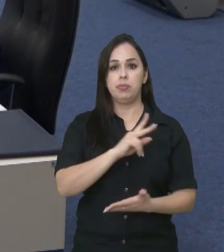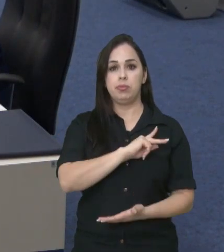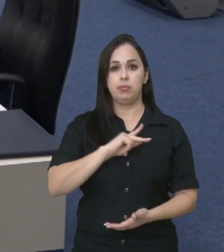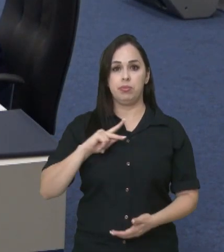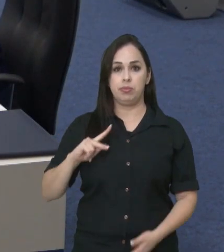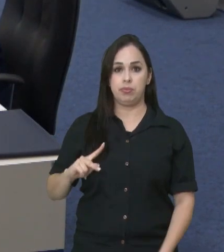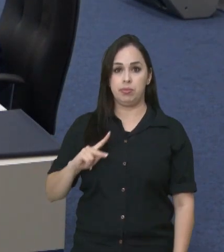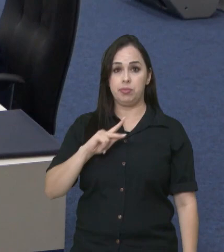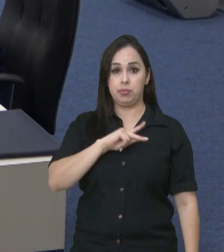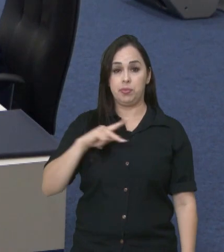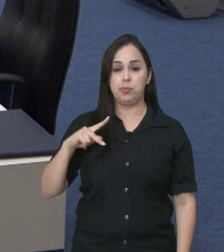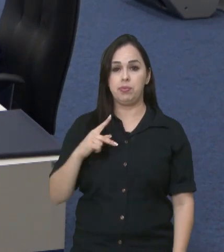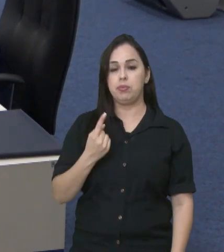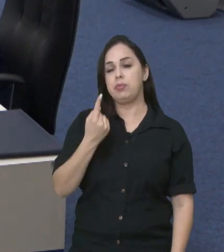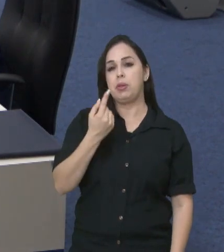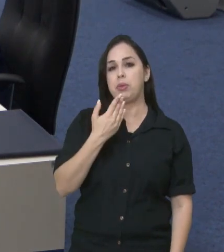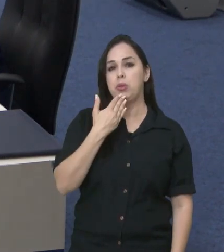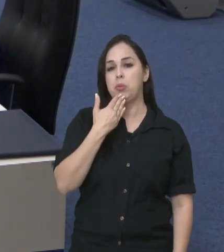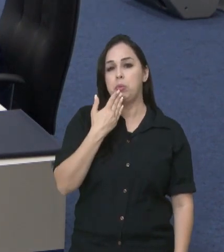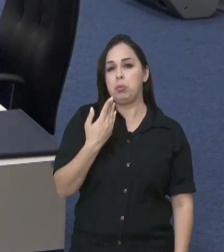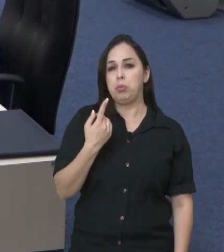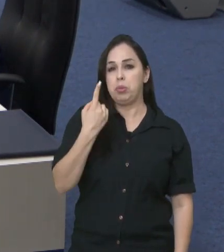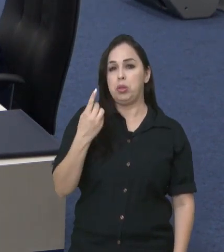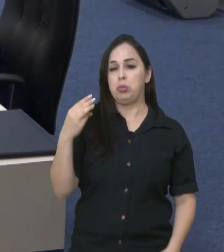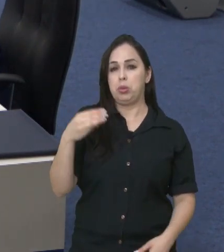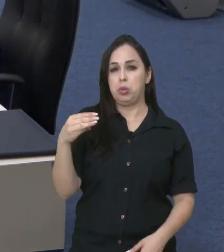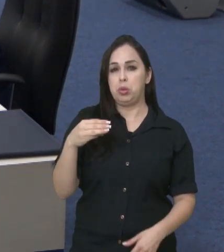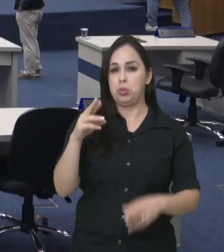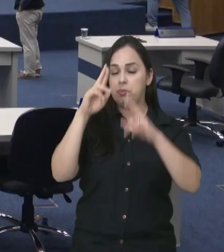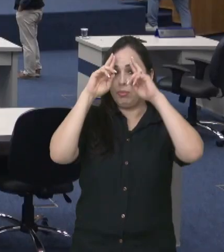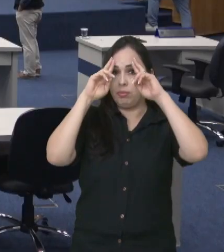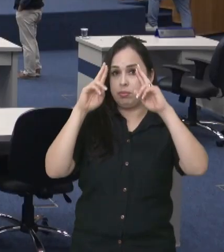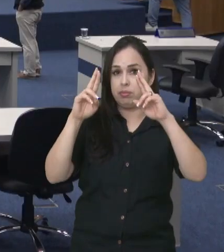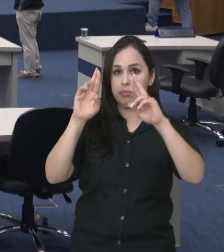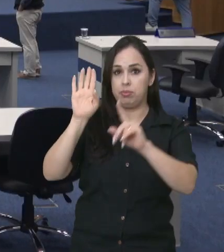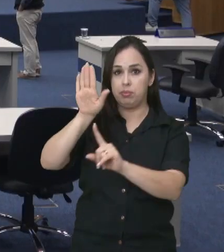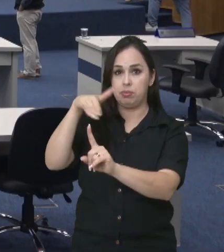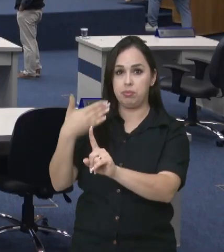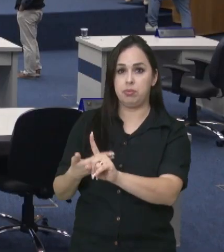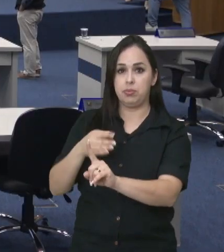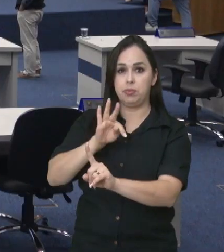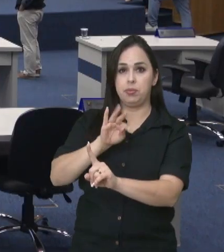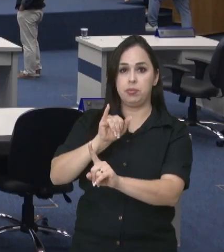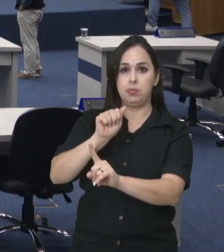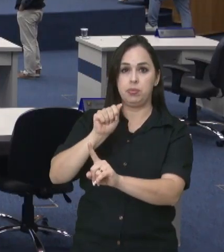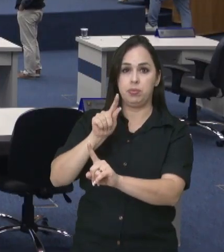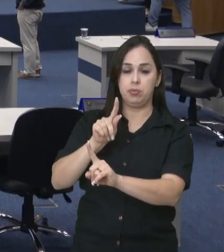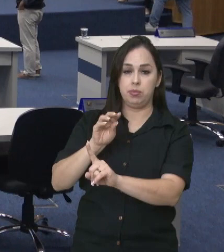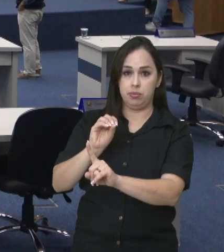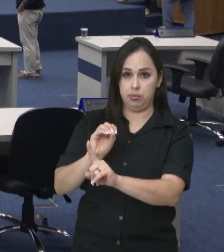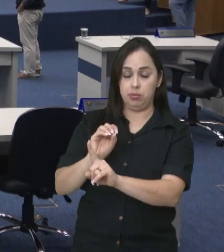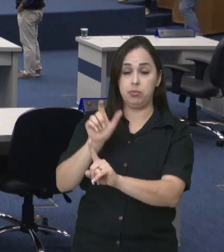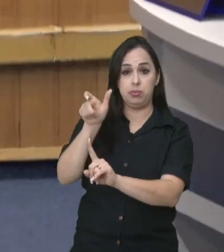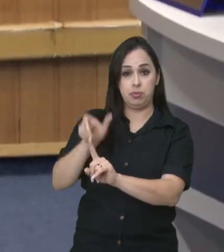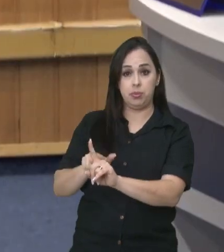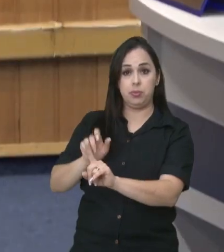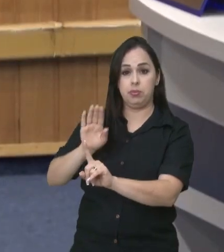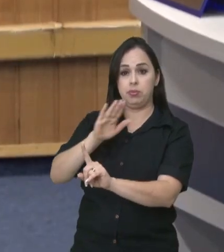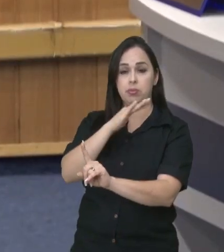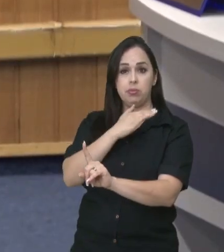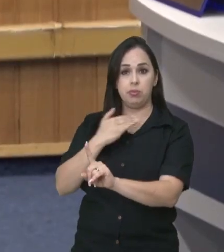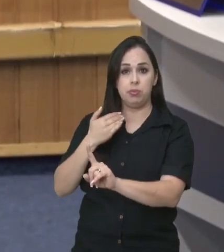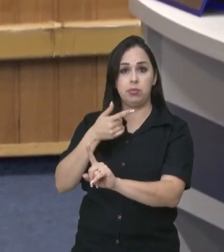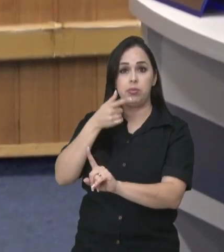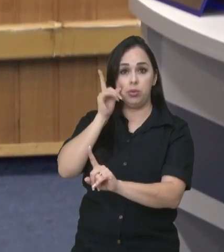presidente, apenas para pedir um minuto de silêncio, em homenagem ao senhor Tiago da Silva Carneiro, que